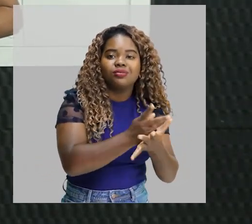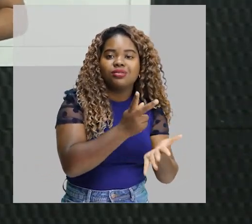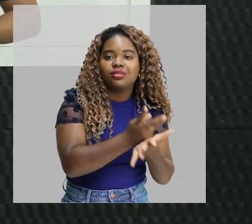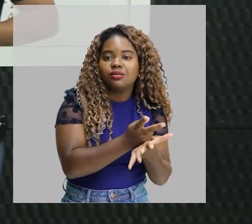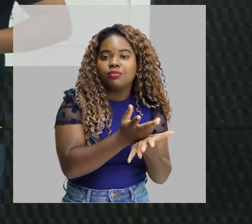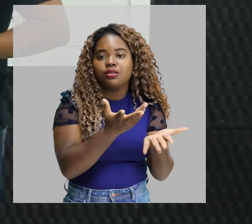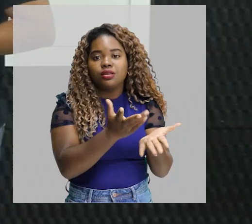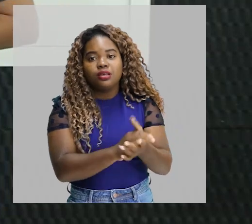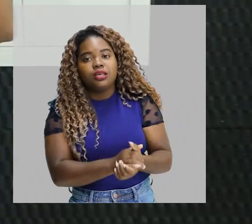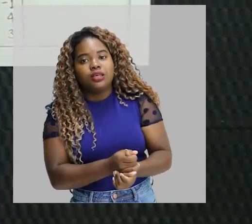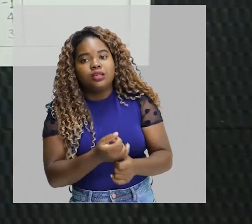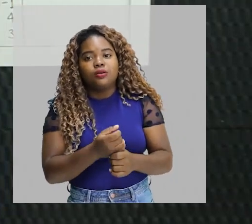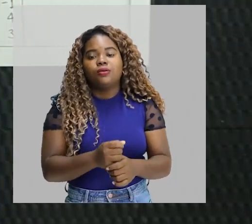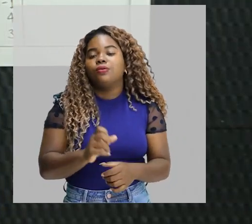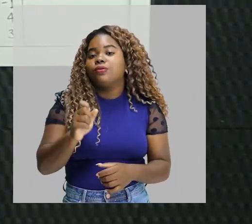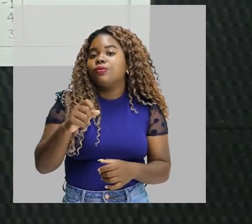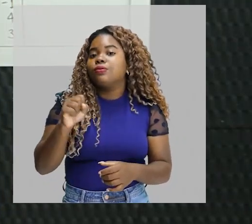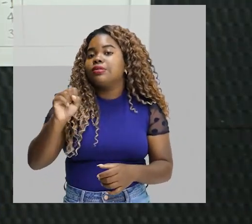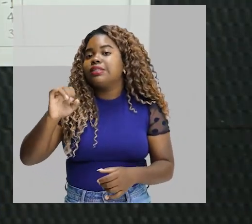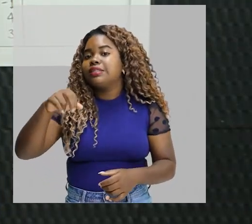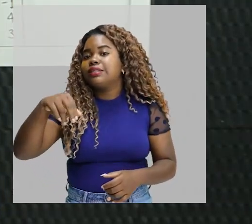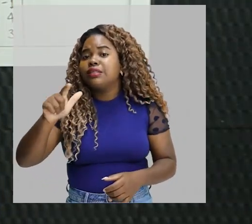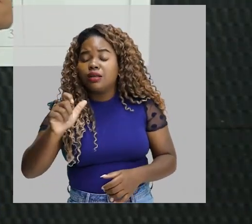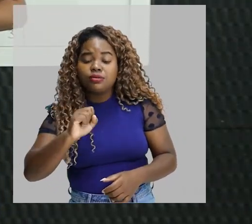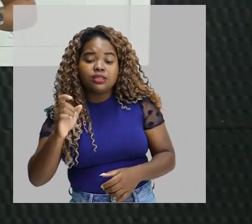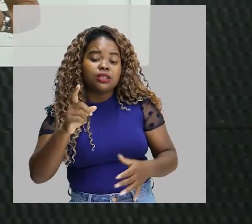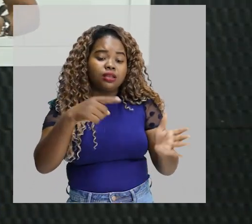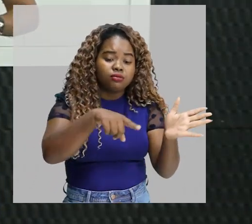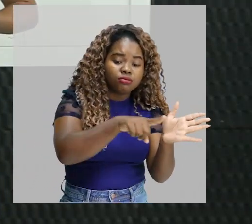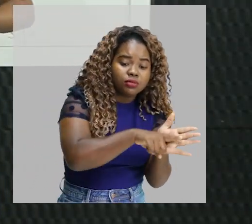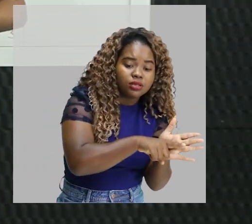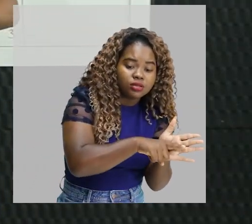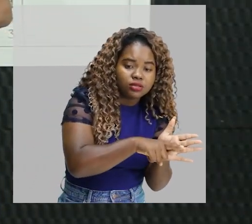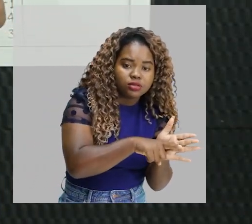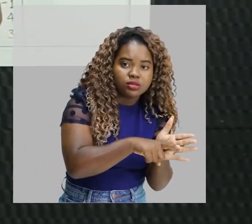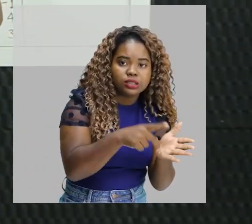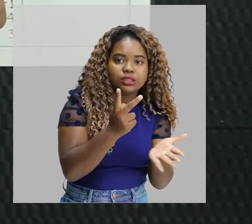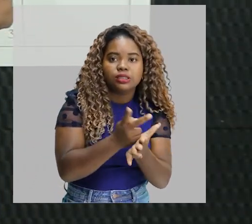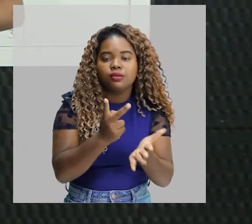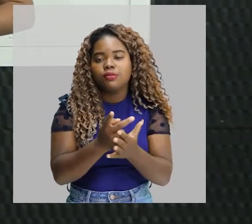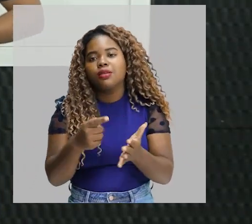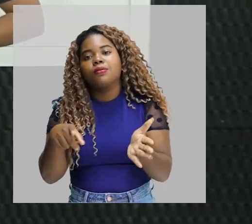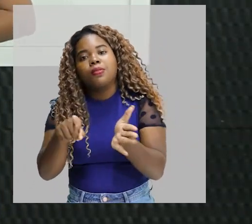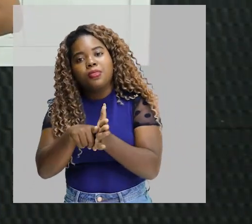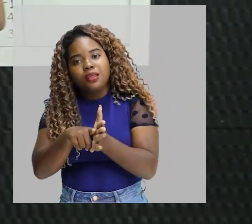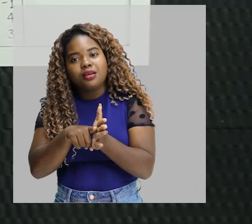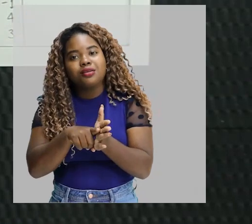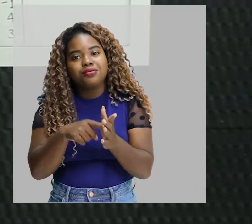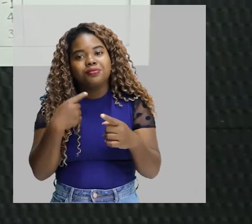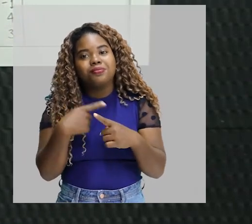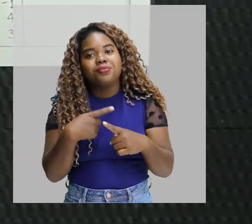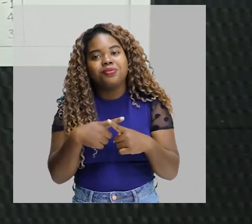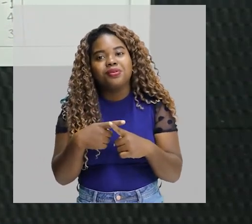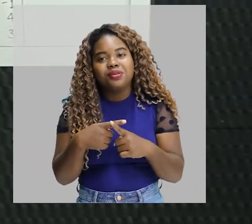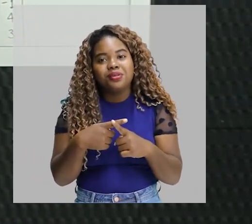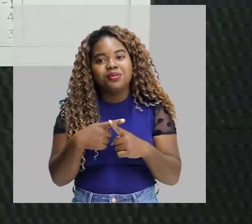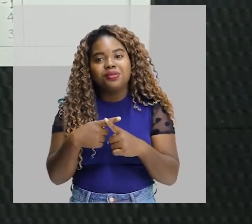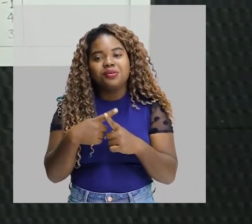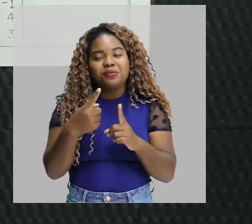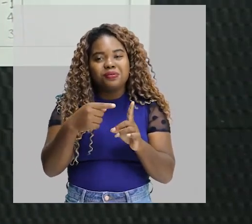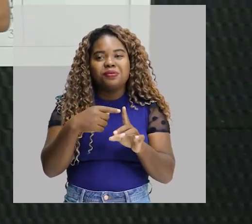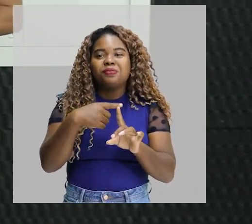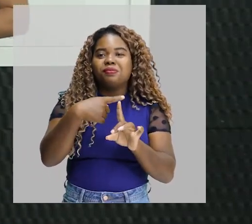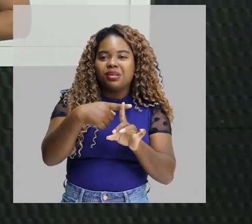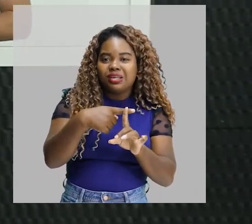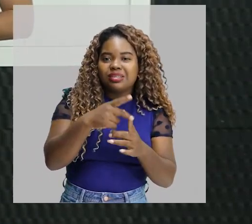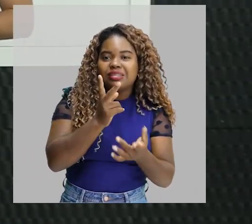prevalece vai se o produto é negativo o resultado na conta vem negativo tá porque o mais antes ele